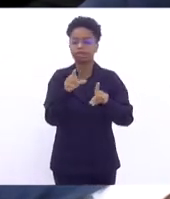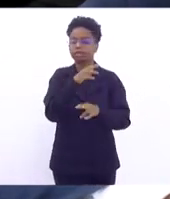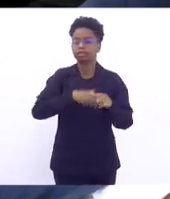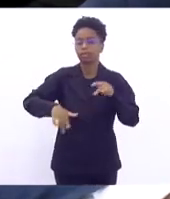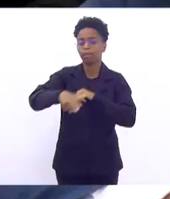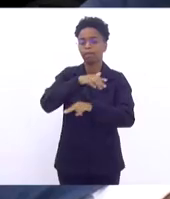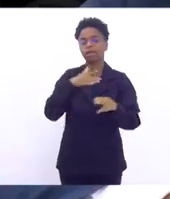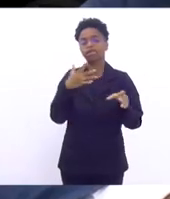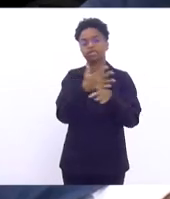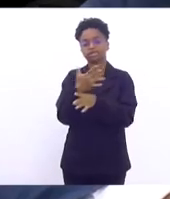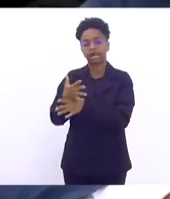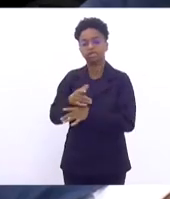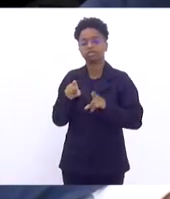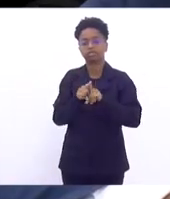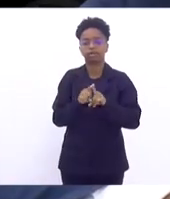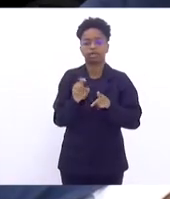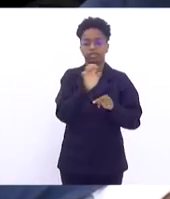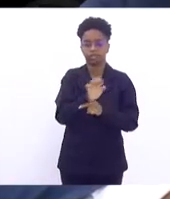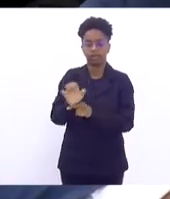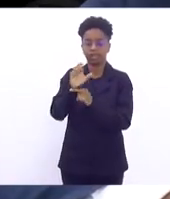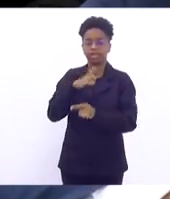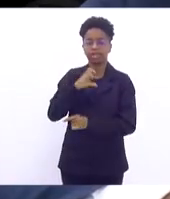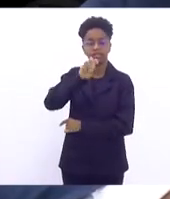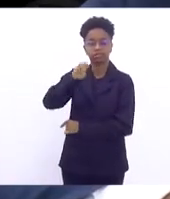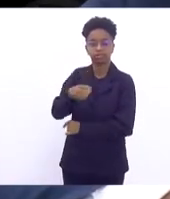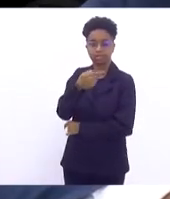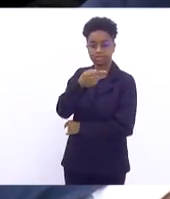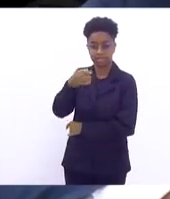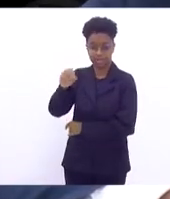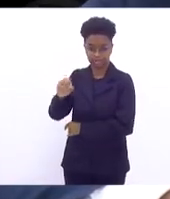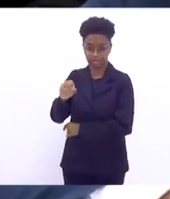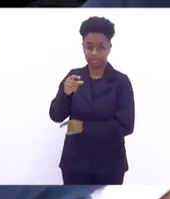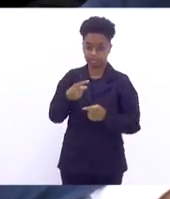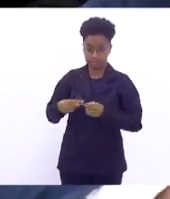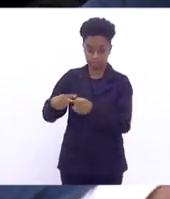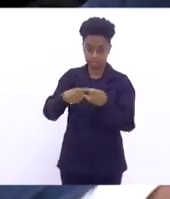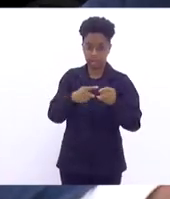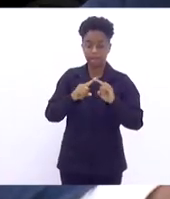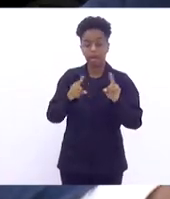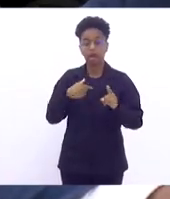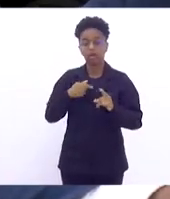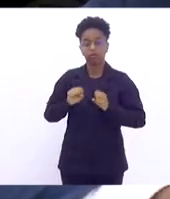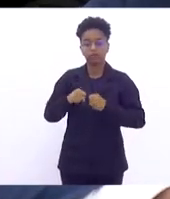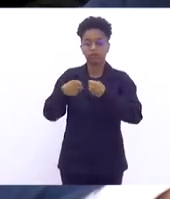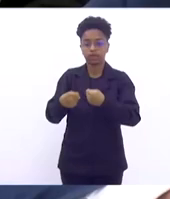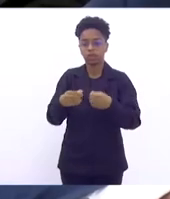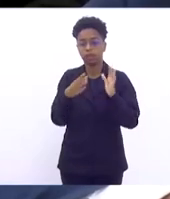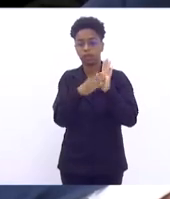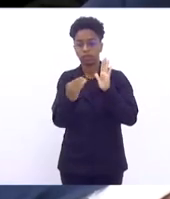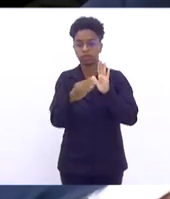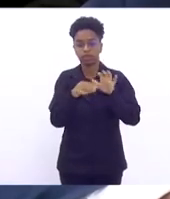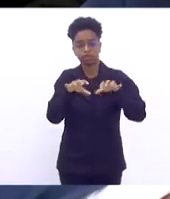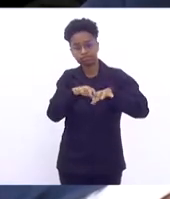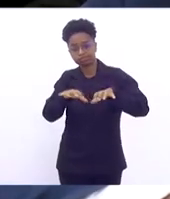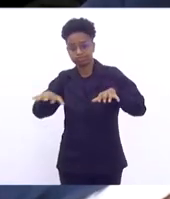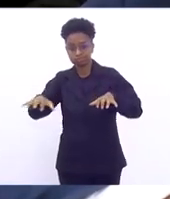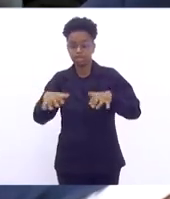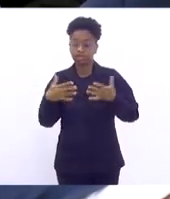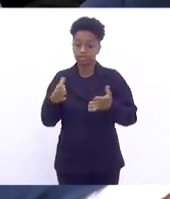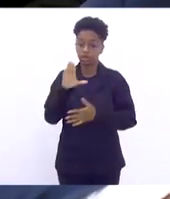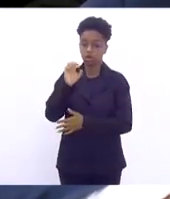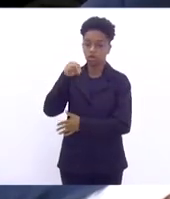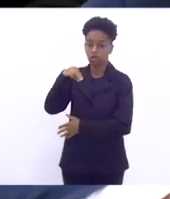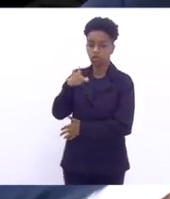nossos municípios e estados 5570 municípios eu defendo um modelo mas de Centralizado E aí uma Confederação